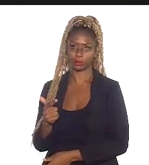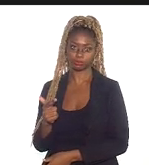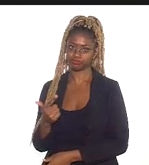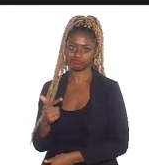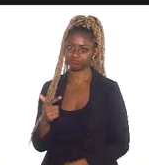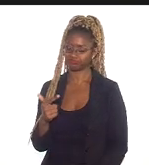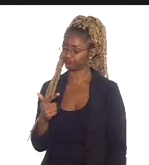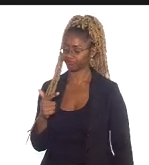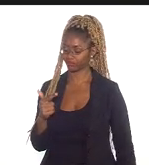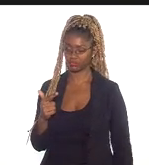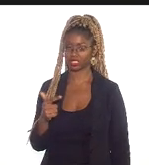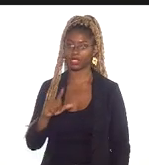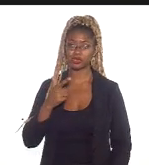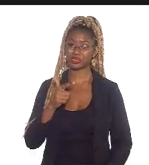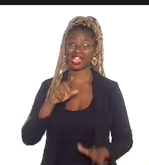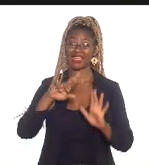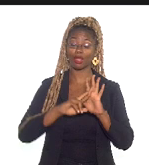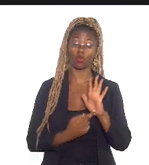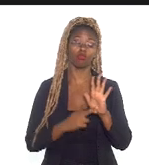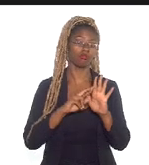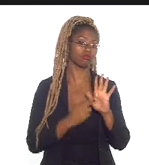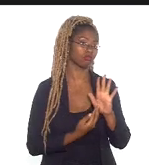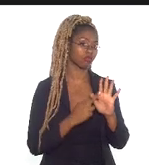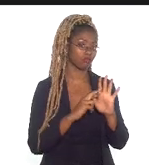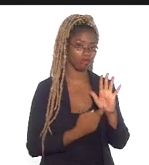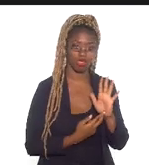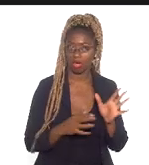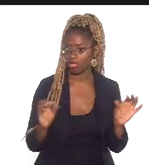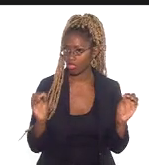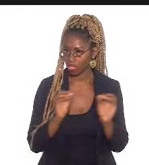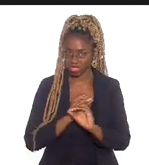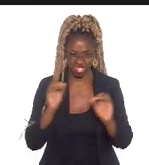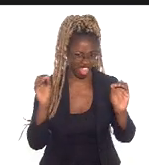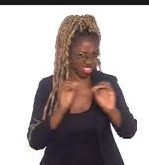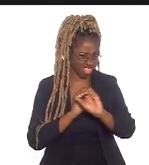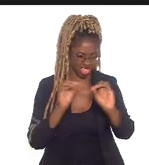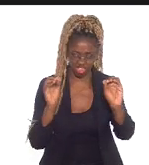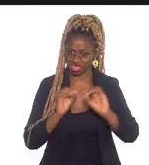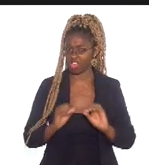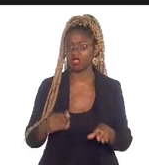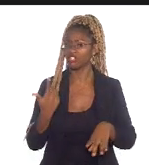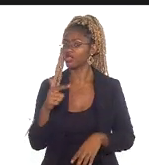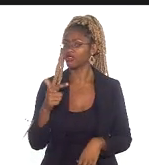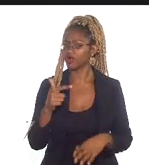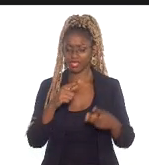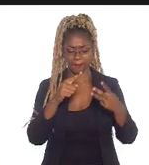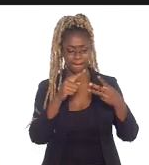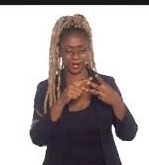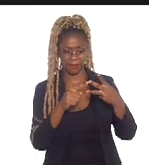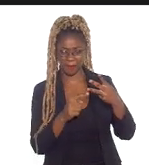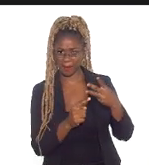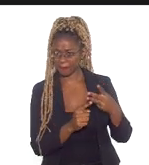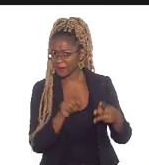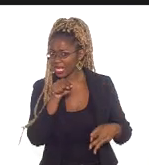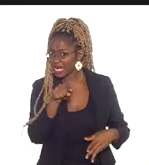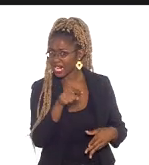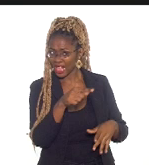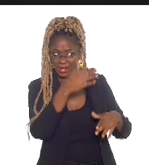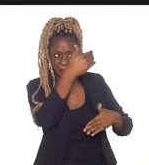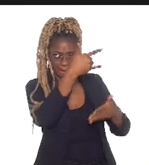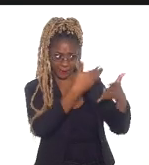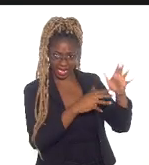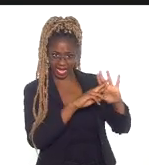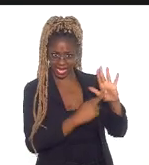Não há nenhuma regulamentação, não há esse ponto na cláusula contratual e nenhuma